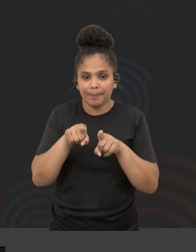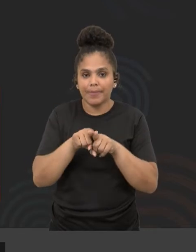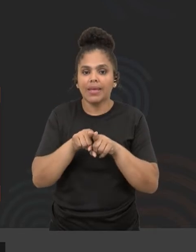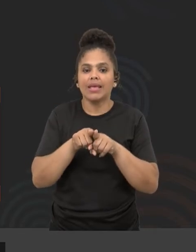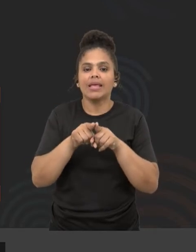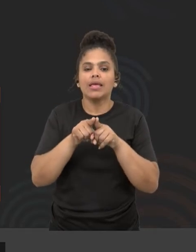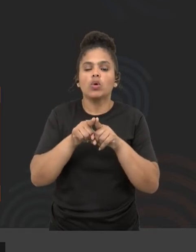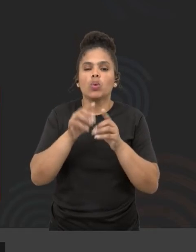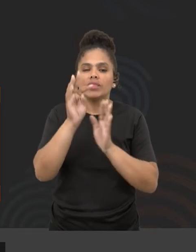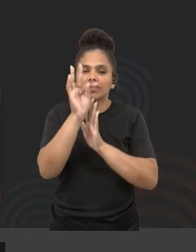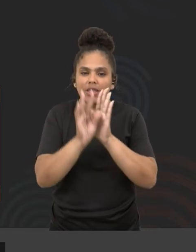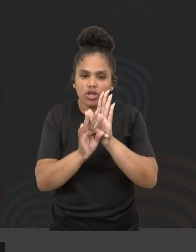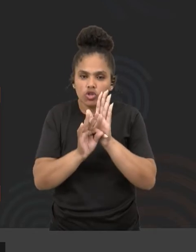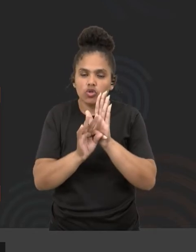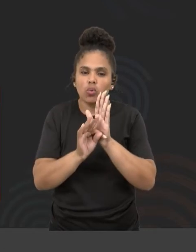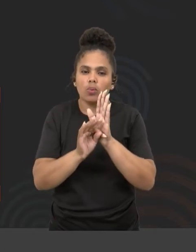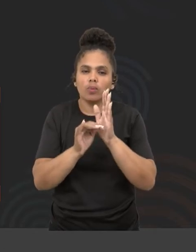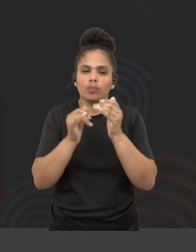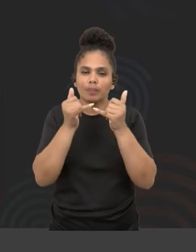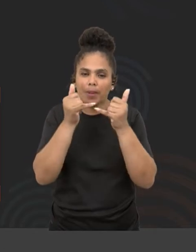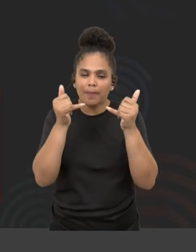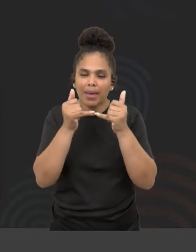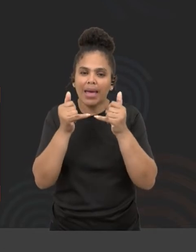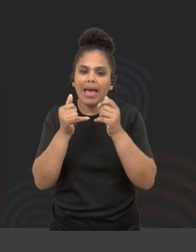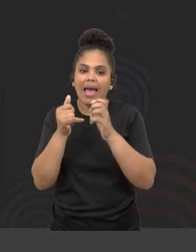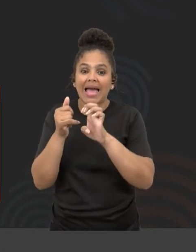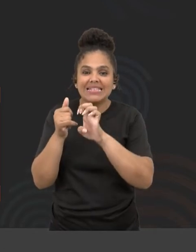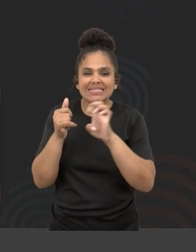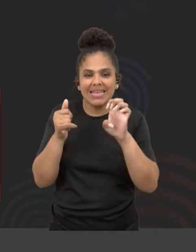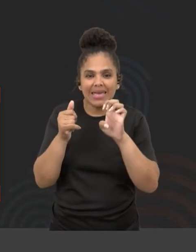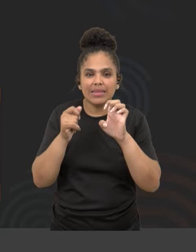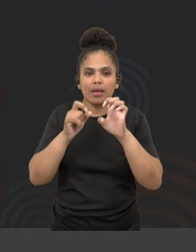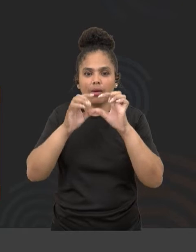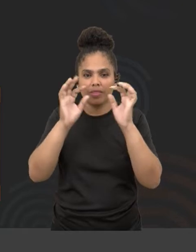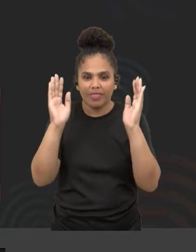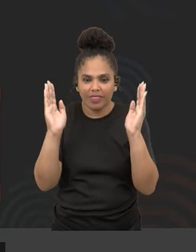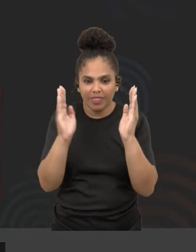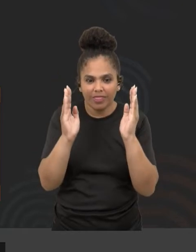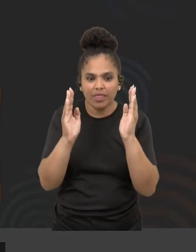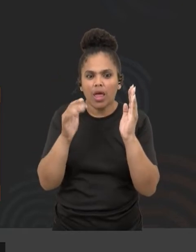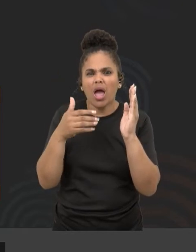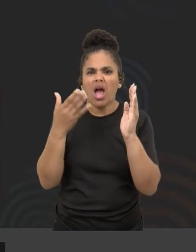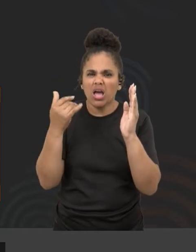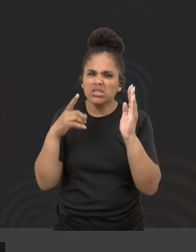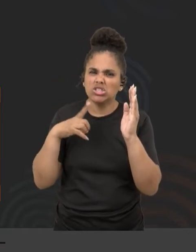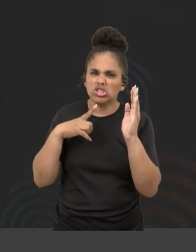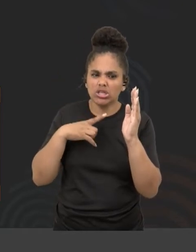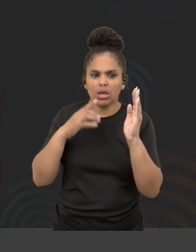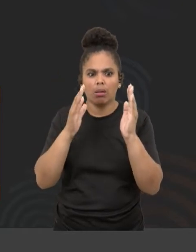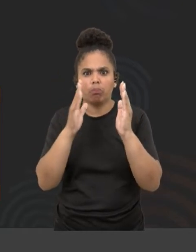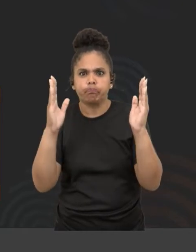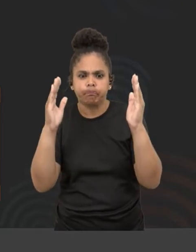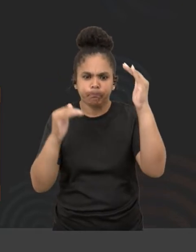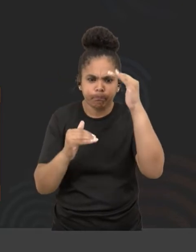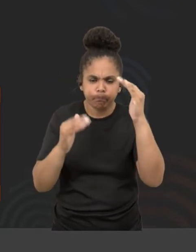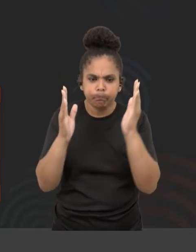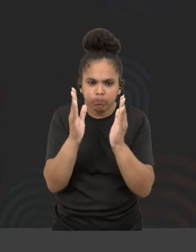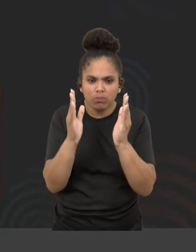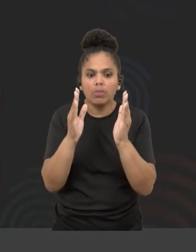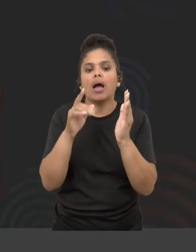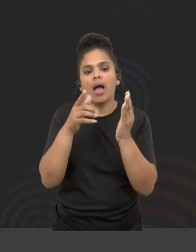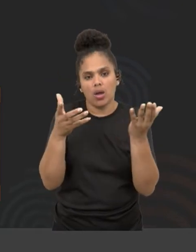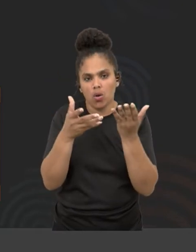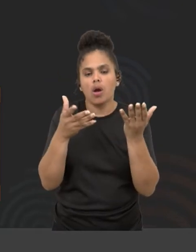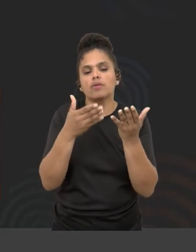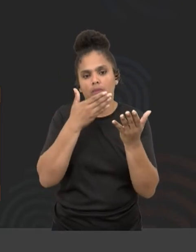à esquerda, então aqueles espaços irregulares, né, onde tinha um espaço grandão e um espaço menor, ele fica mais